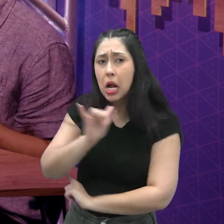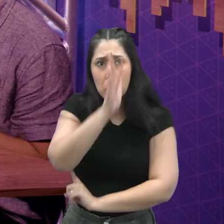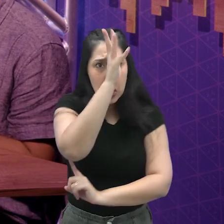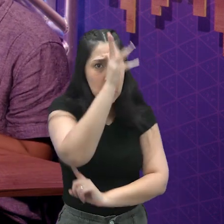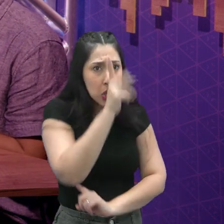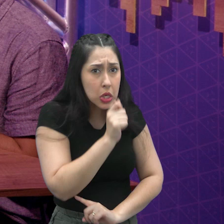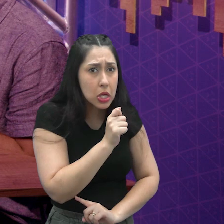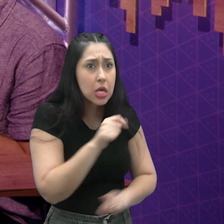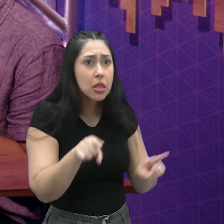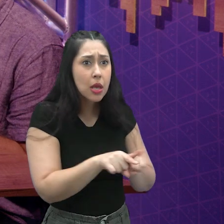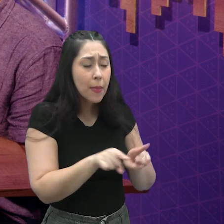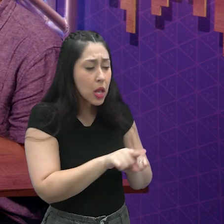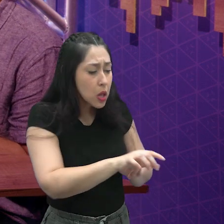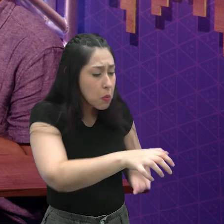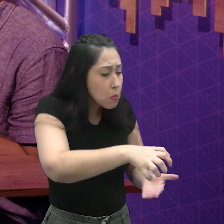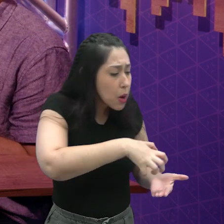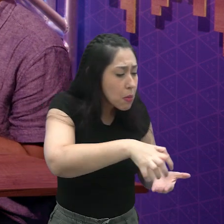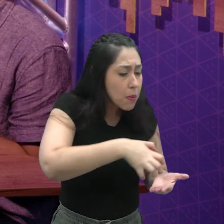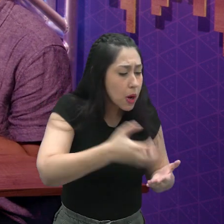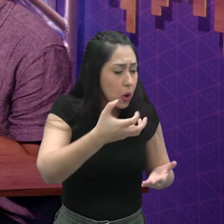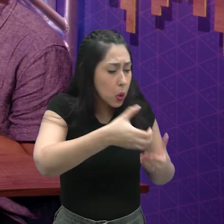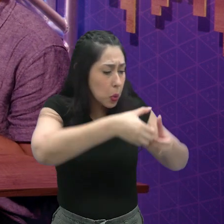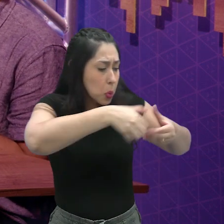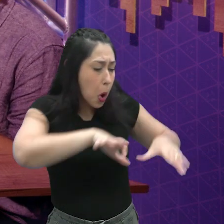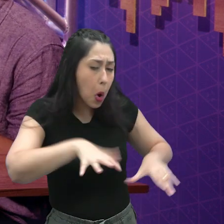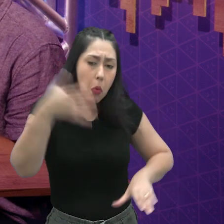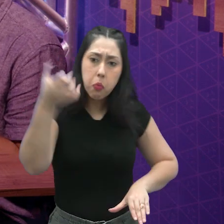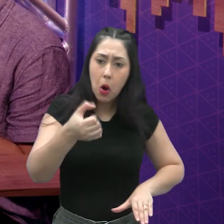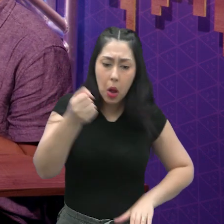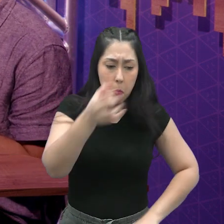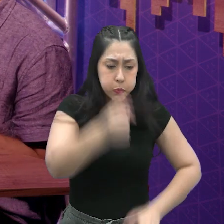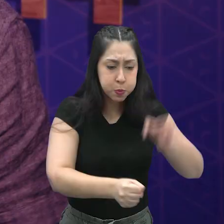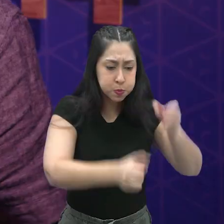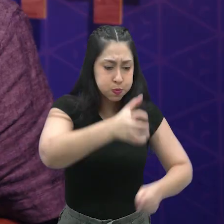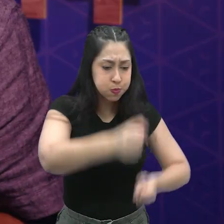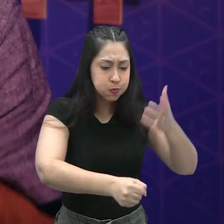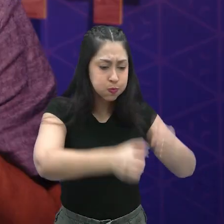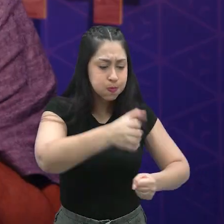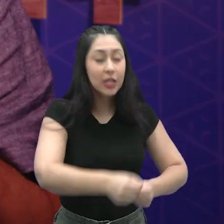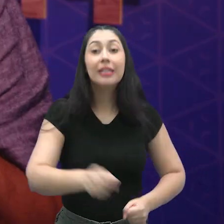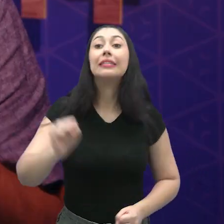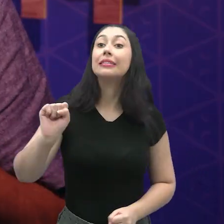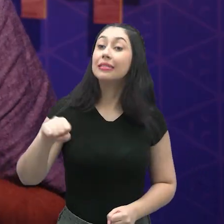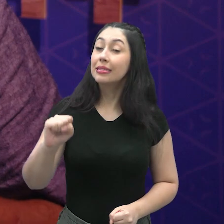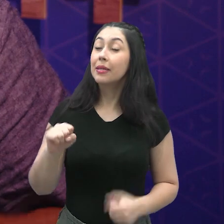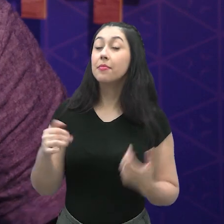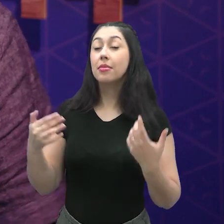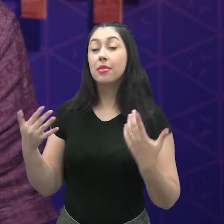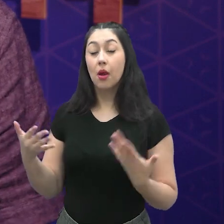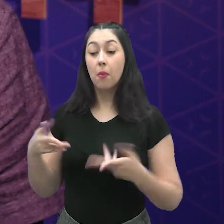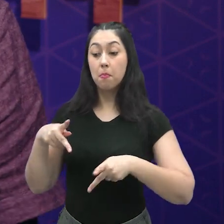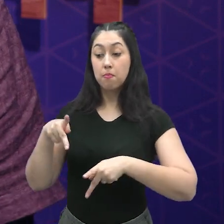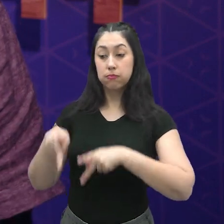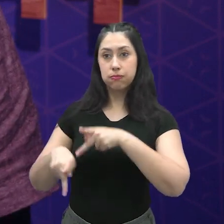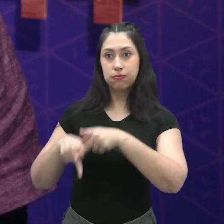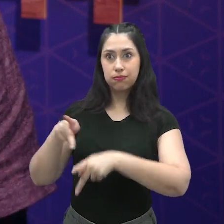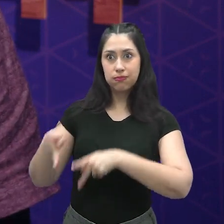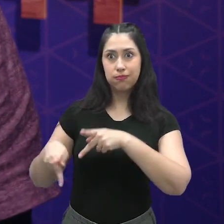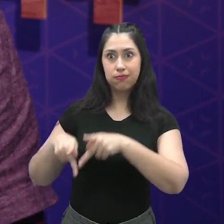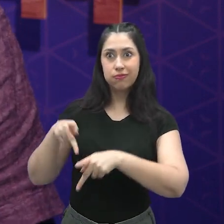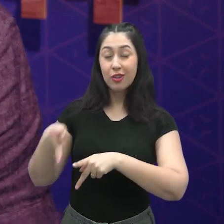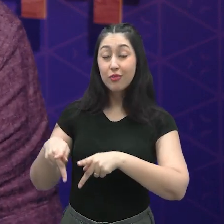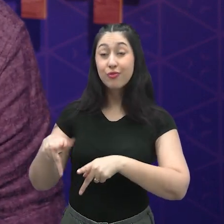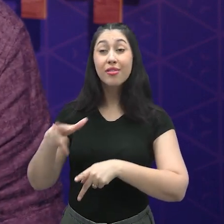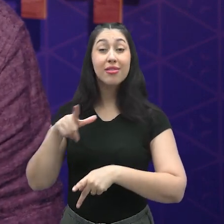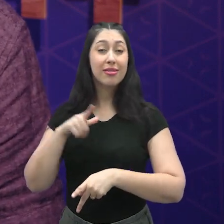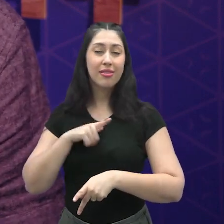e suas tal. galinhas, né? Pegava ali o ovo da galinha, o leite da vaca. Exatamente. Então, assim, o sertanejo, quando a gente fala de povo